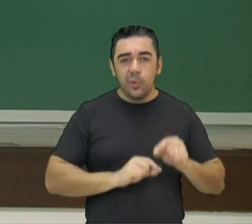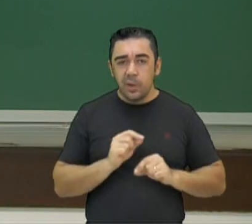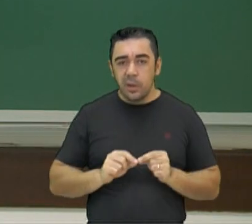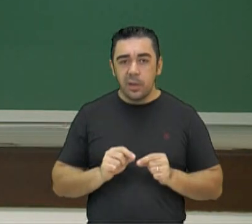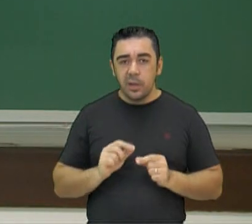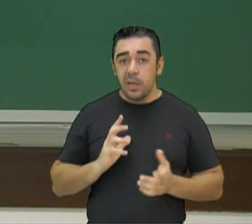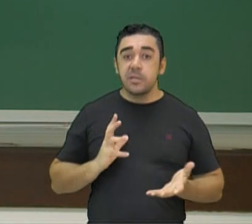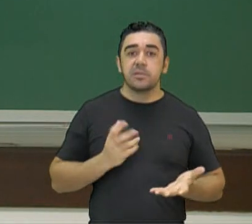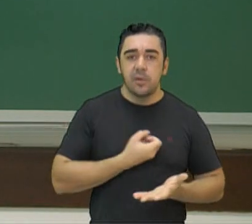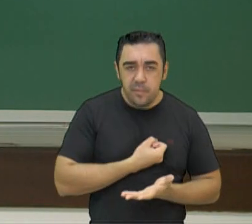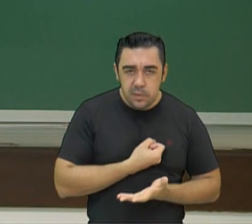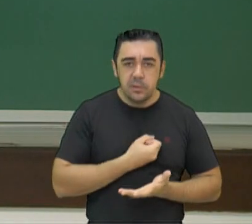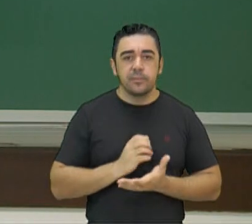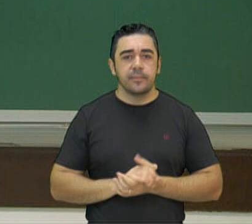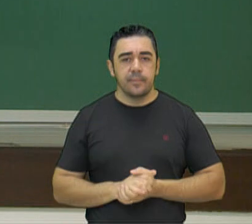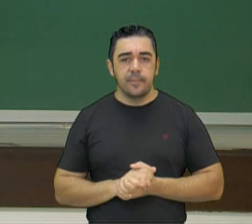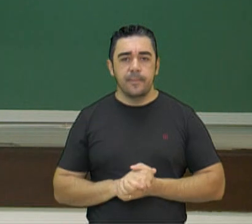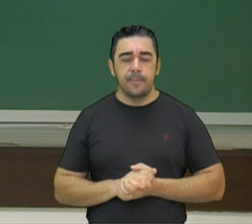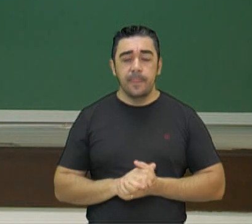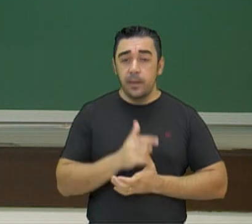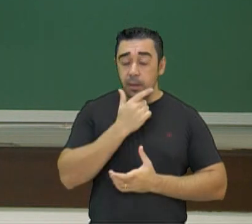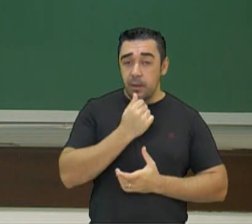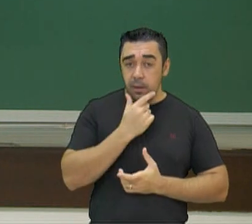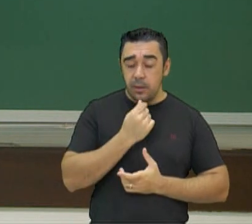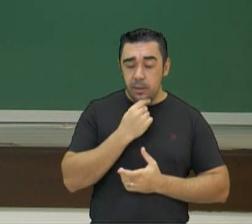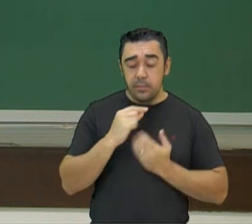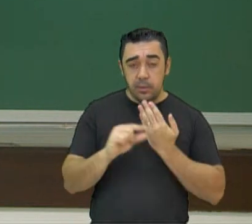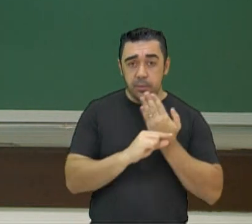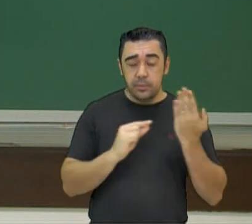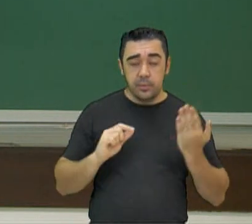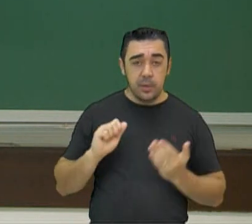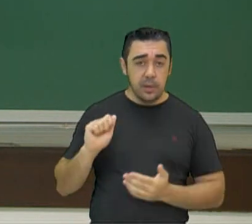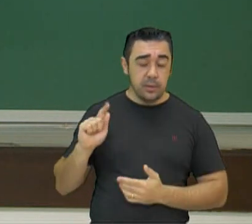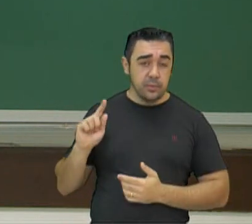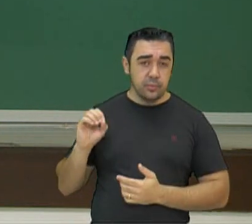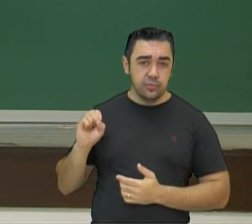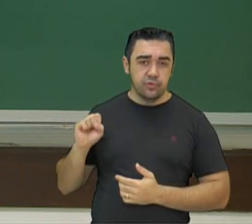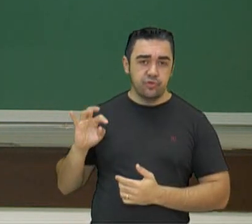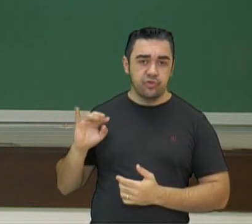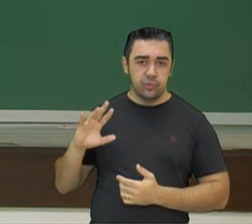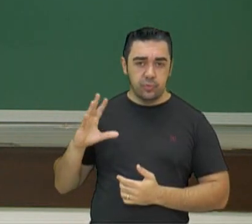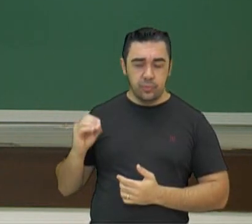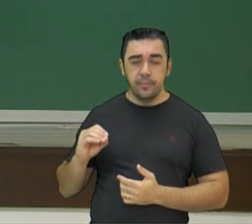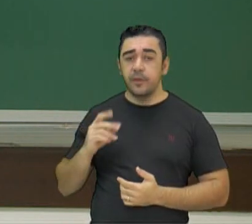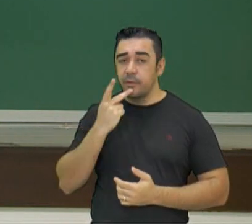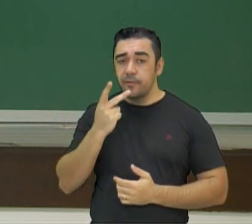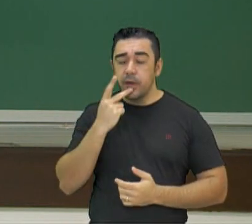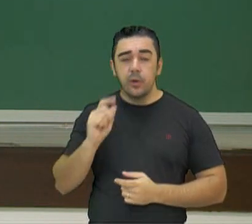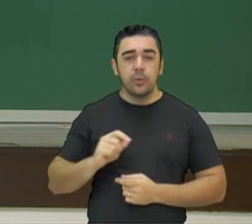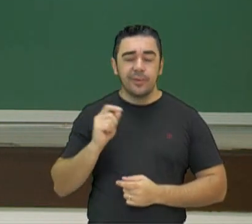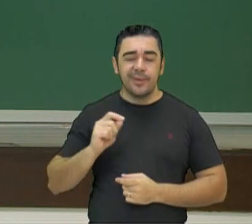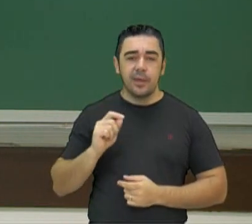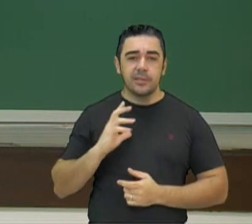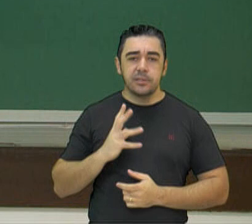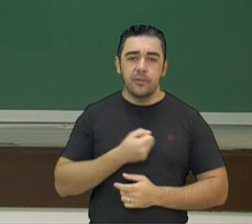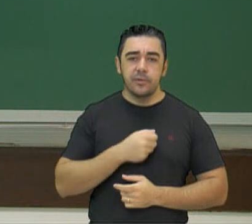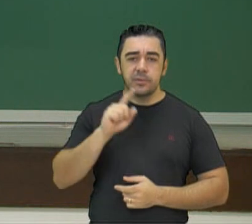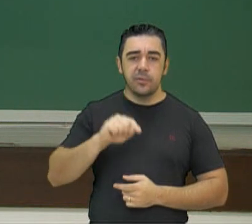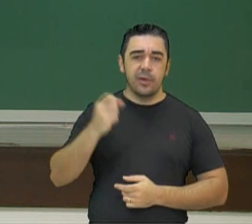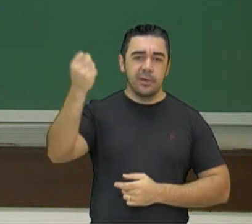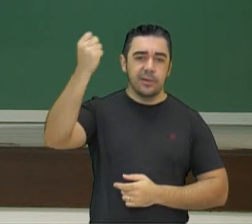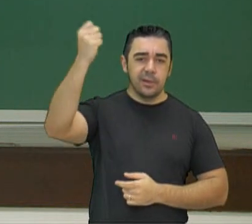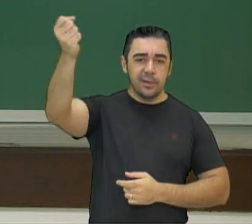a salvação. E aí o Santo Agostinho percebe que só tem um jeito de alcançar a salvação. É pela graça